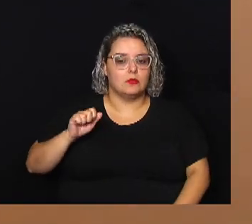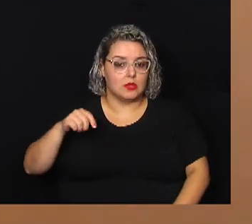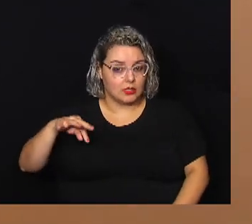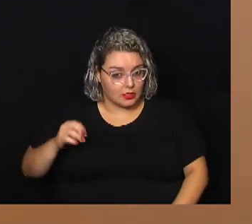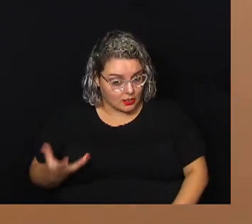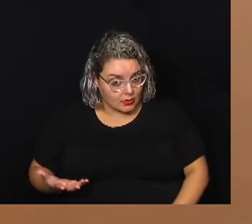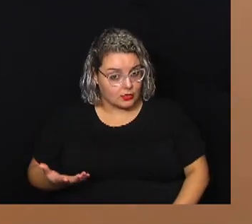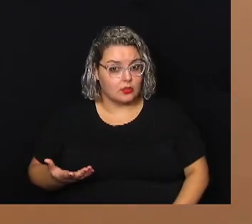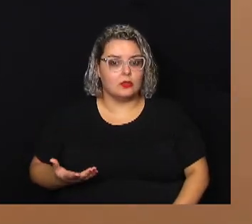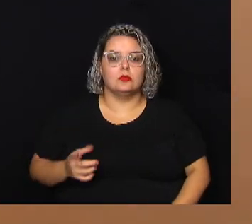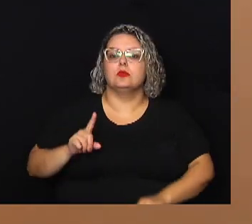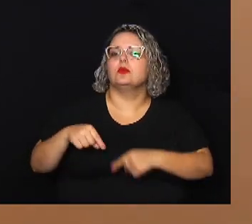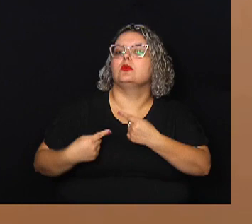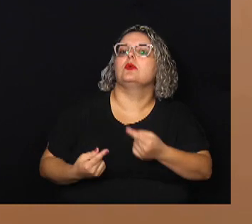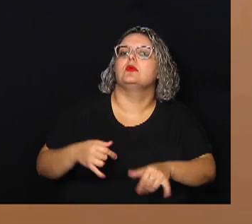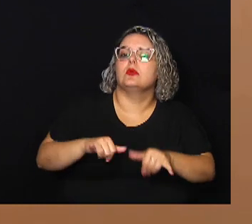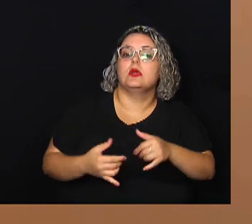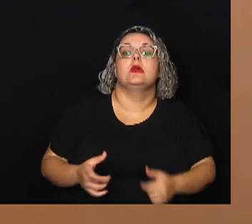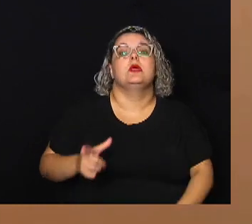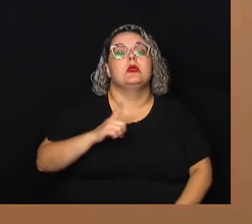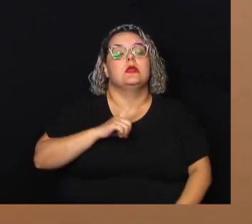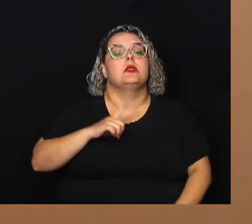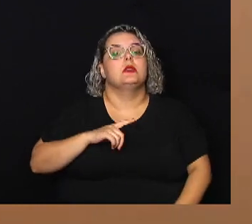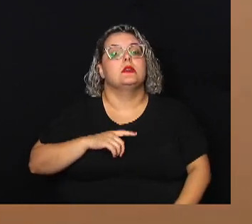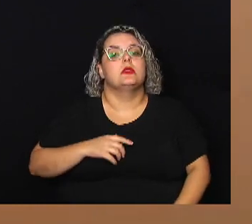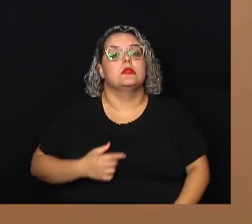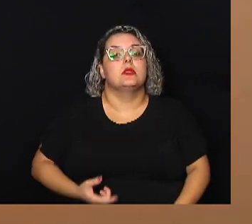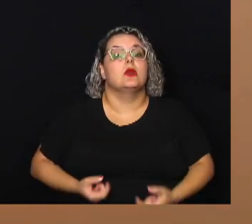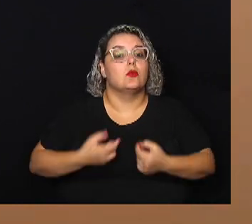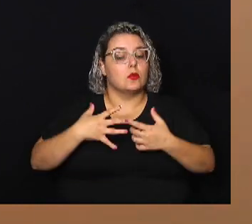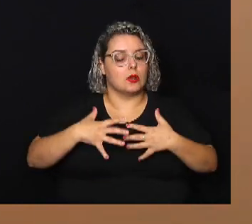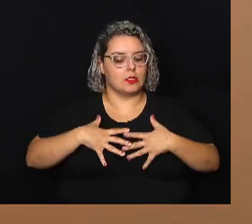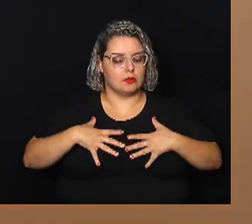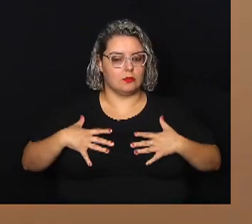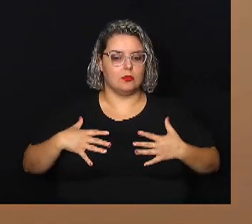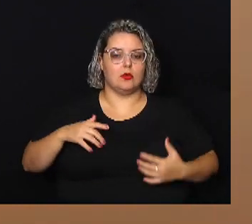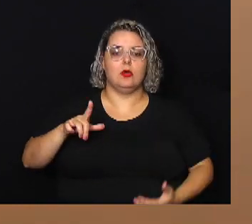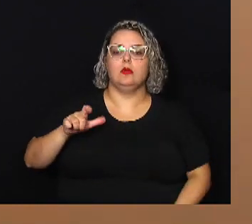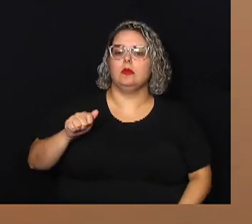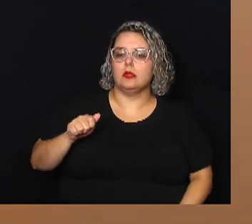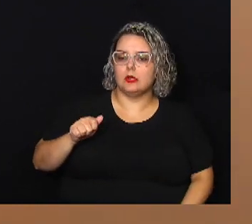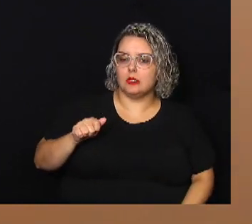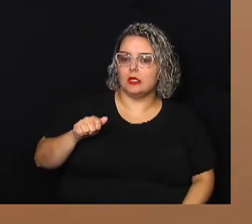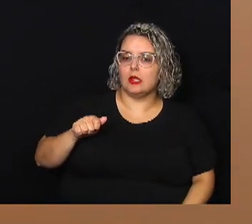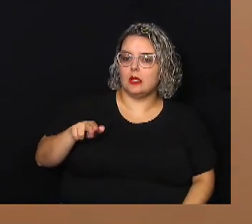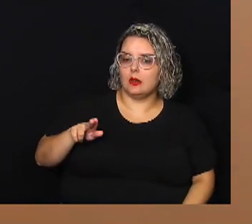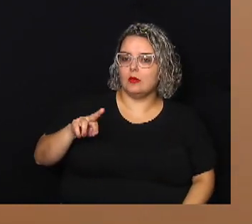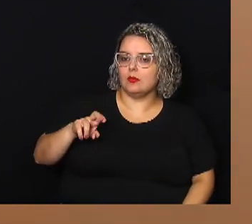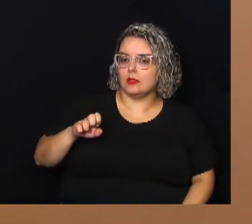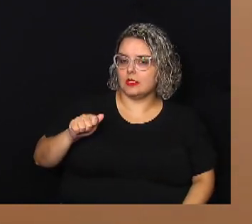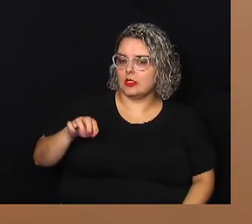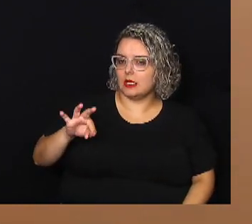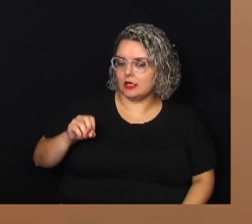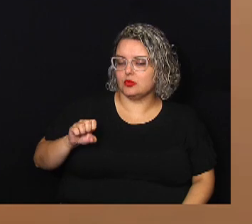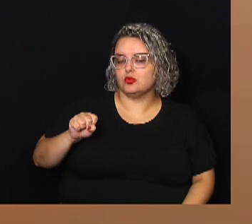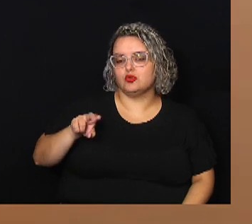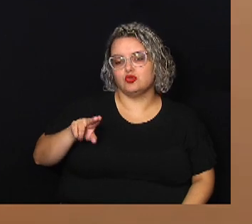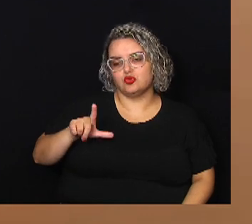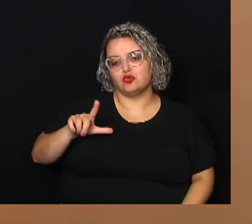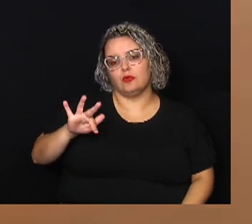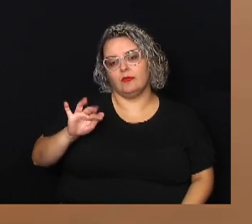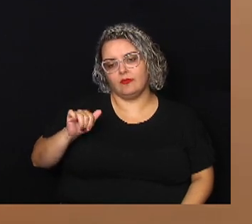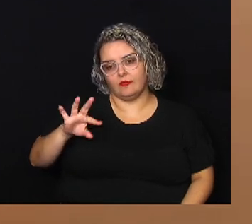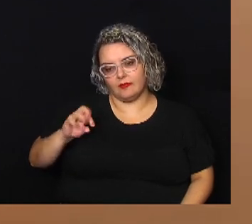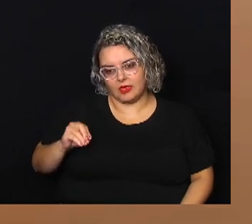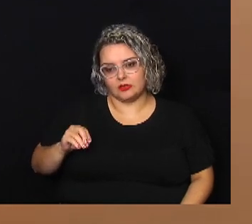maior chance de câncer de pulmão. Mas especificamente sobre o laureato sulfato de sódio, acredito que se ele ainda está